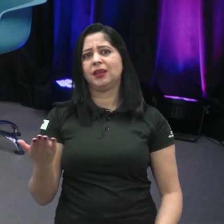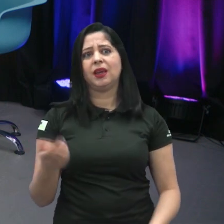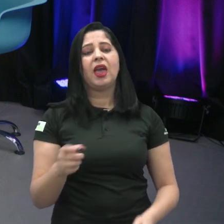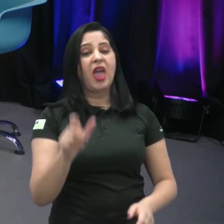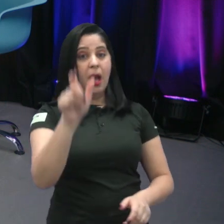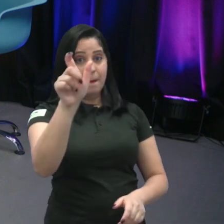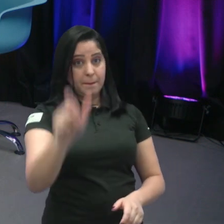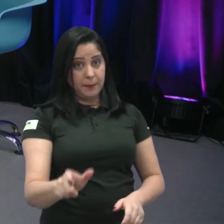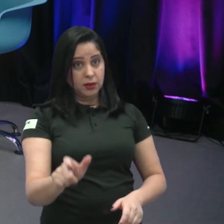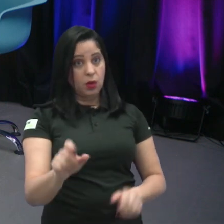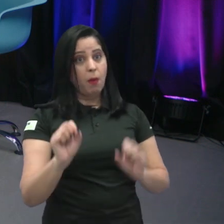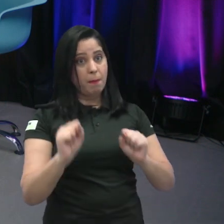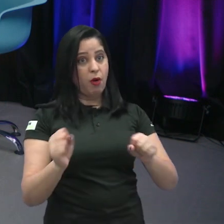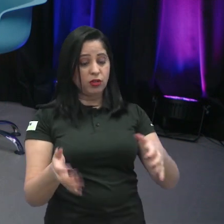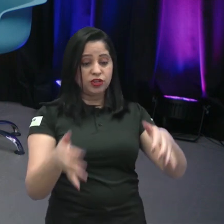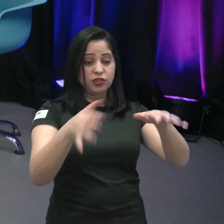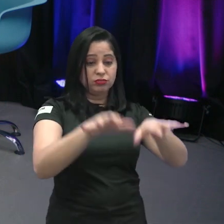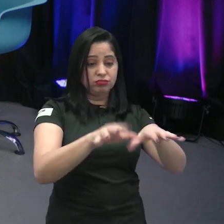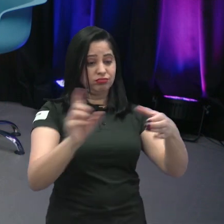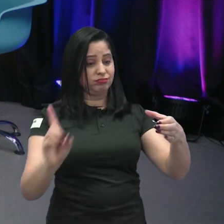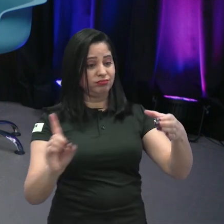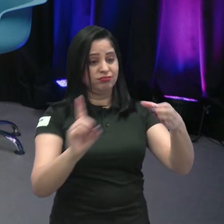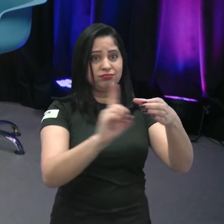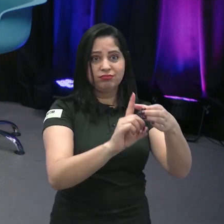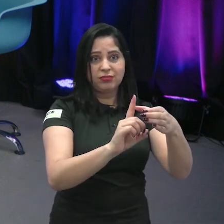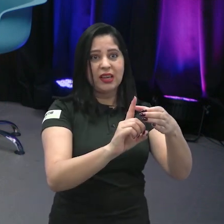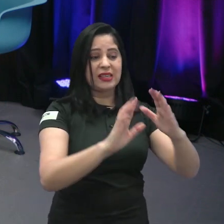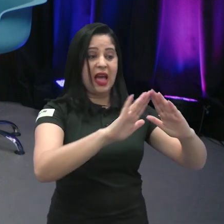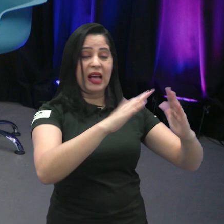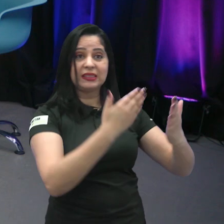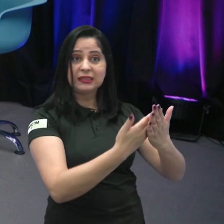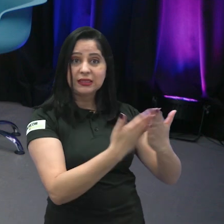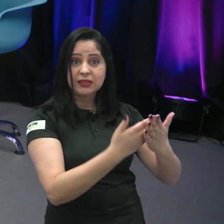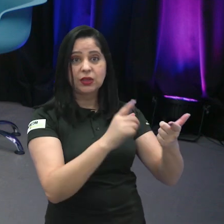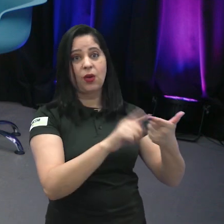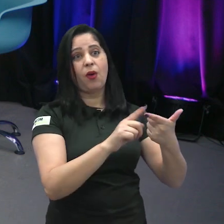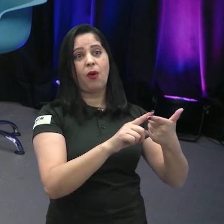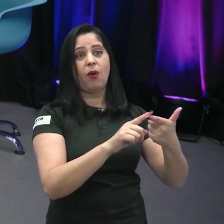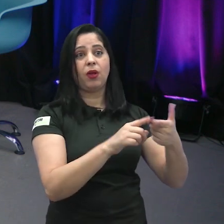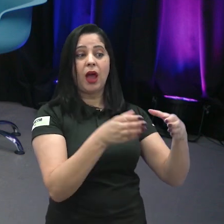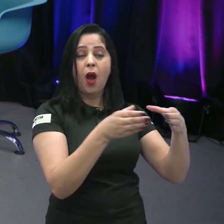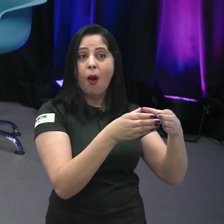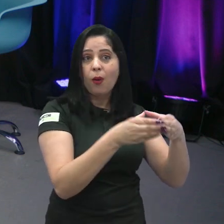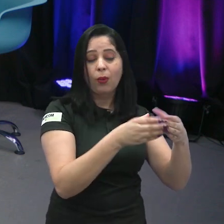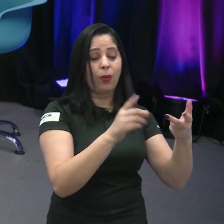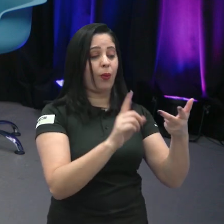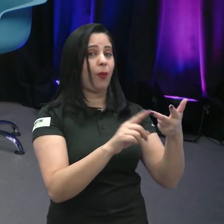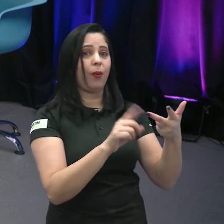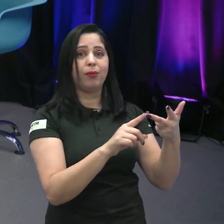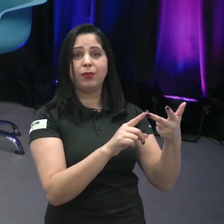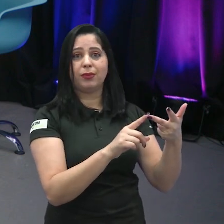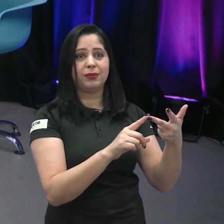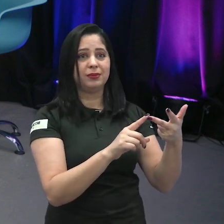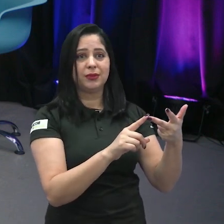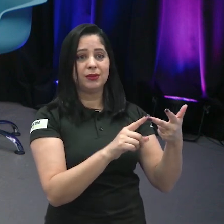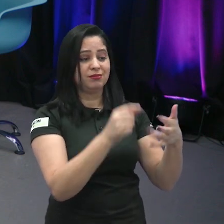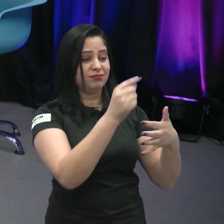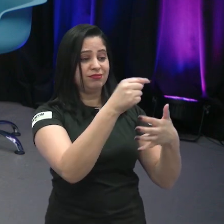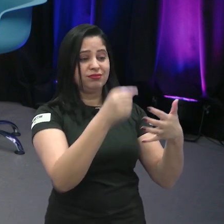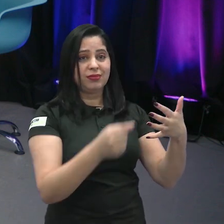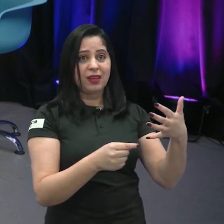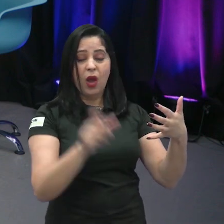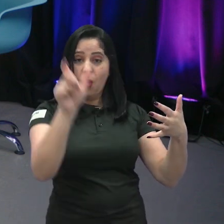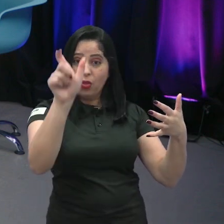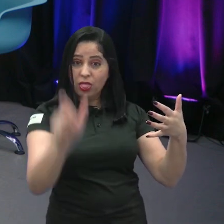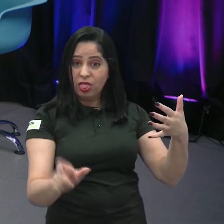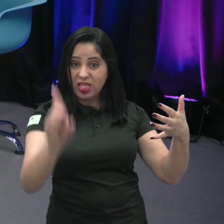ele pode ser incluído. A inclusão está fazendo parte das escolas, dos clubes, e eu acho que